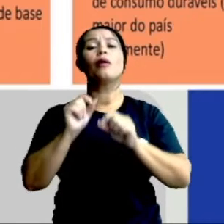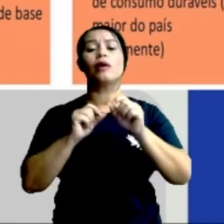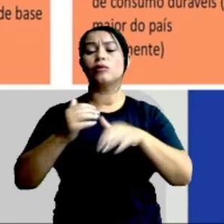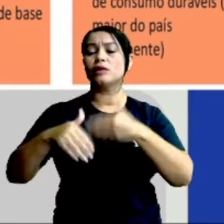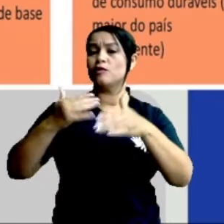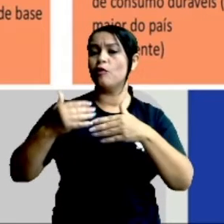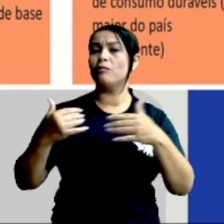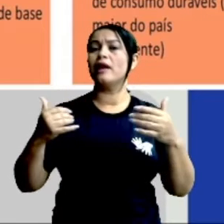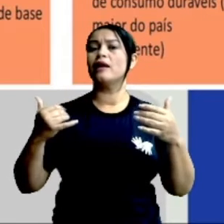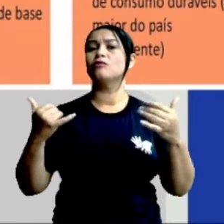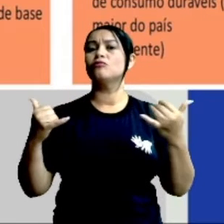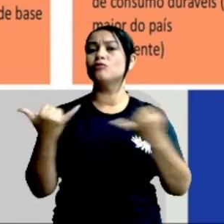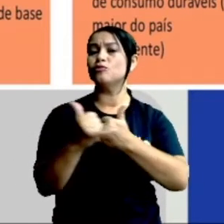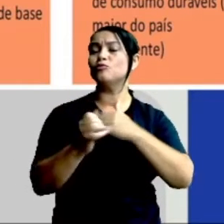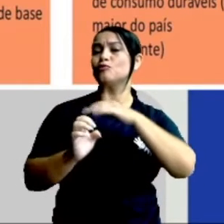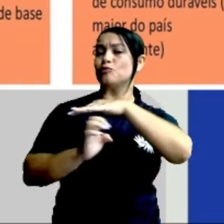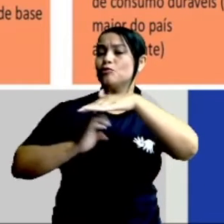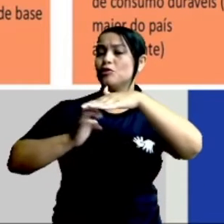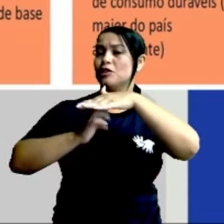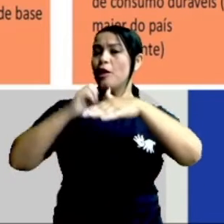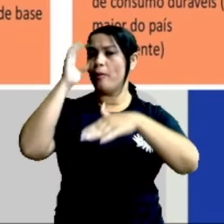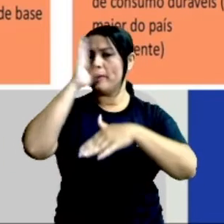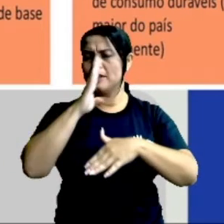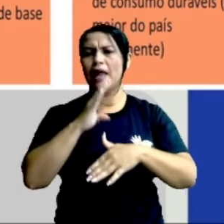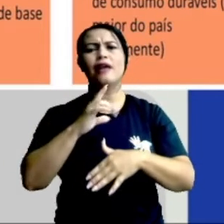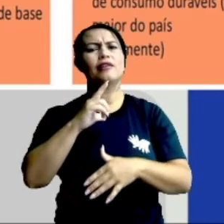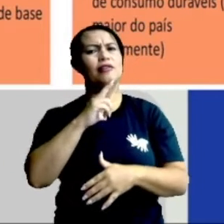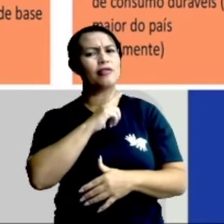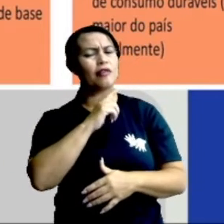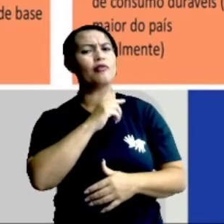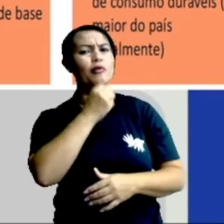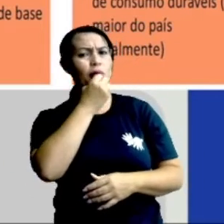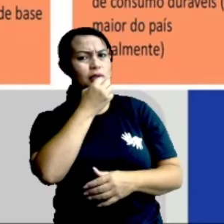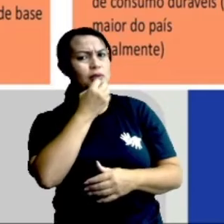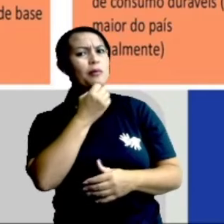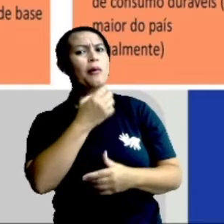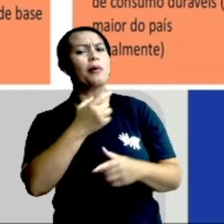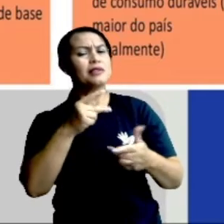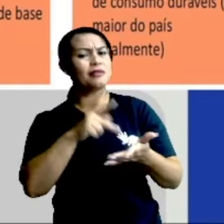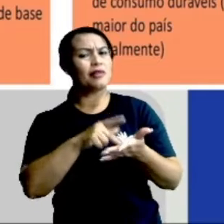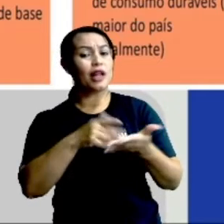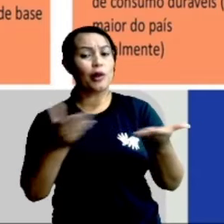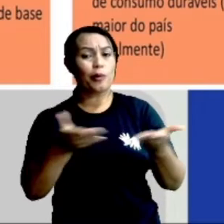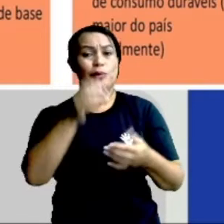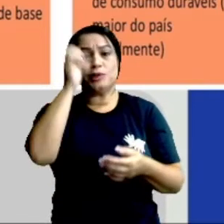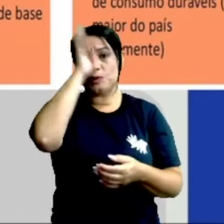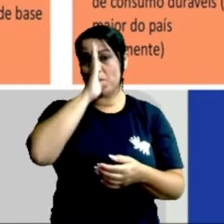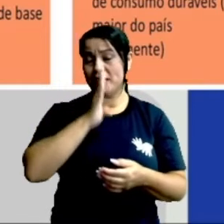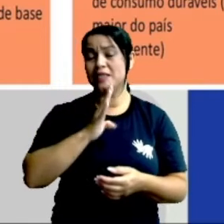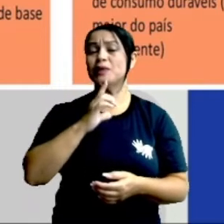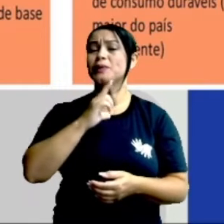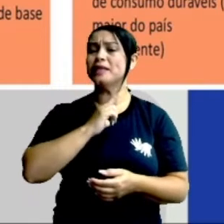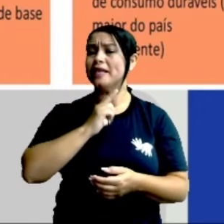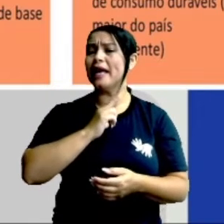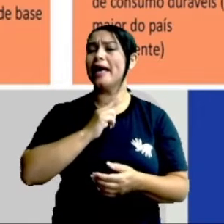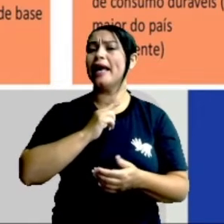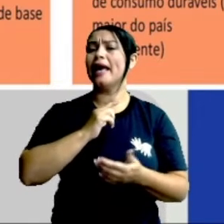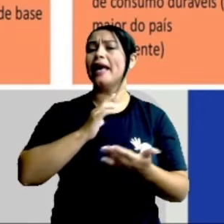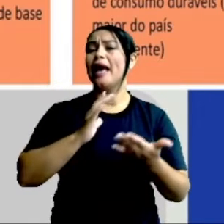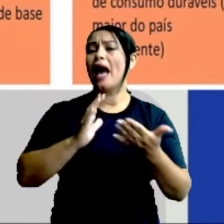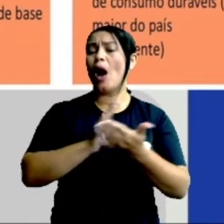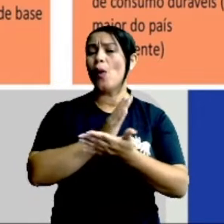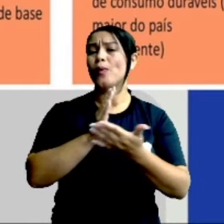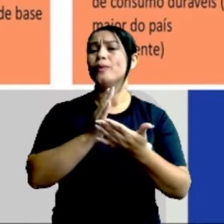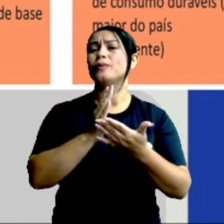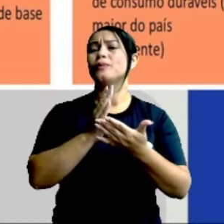o desenvolvimento industrial brasileiro. Isso gerou frutos? Com certeza. O Brasil hoje está, embora um processo de